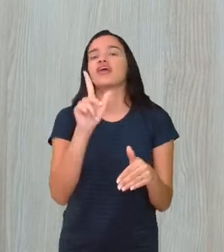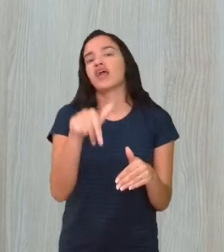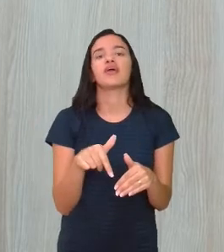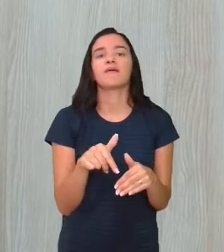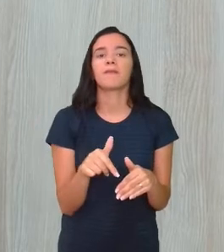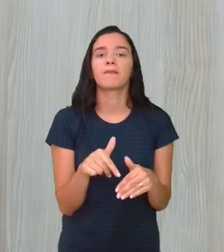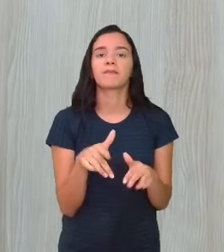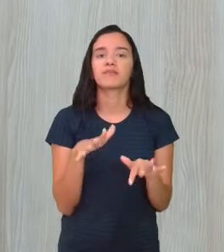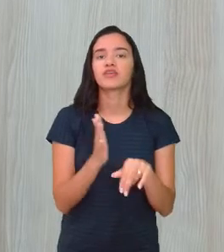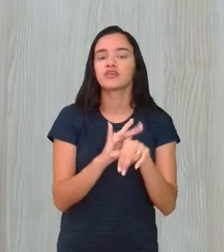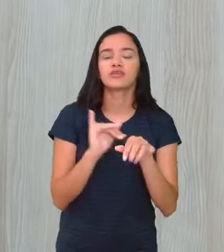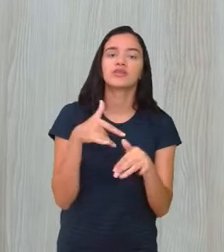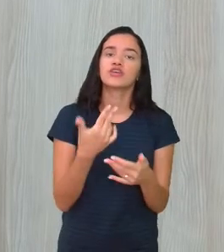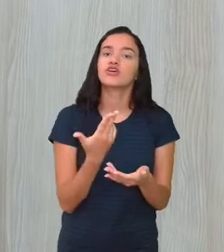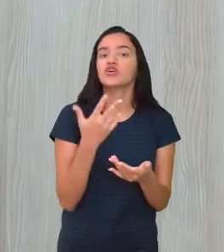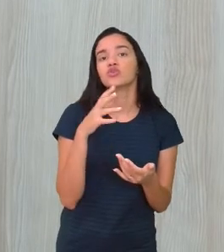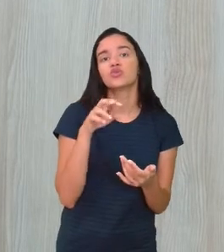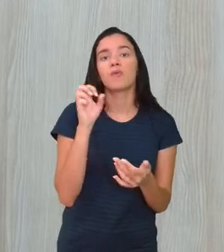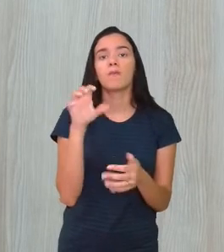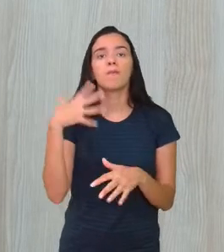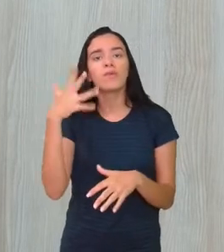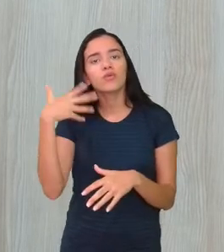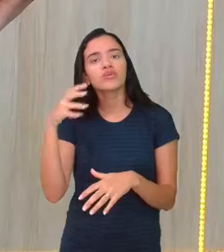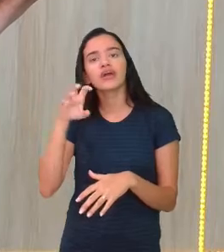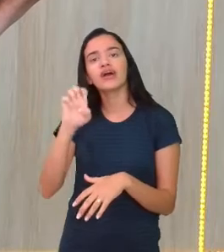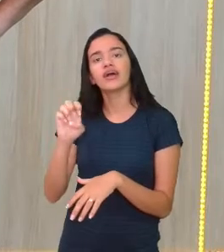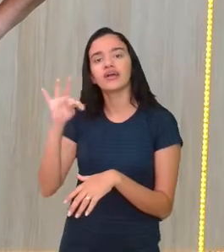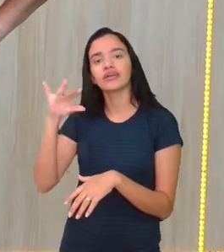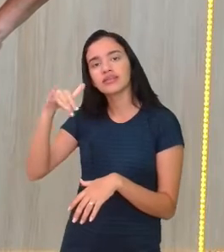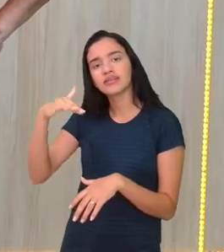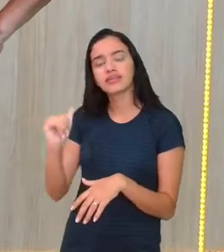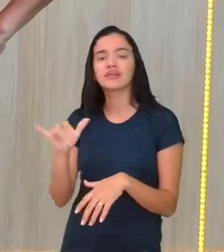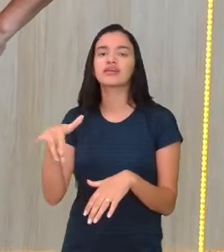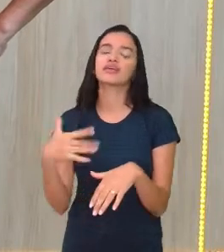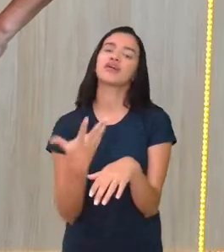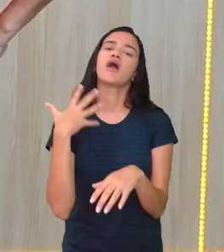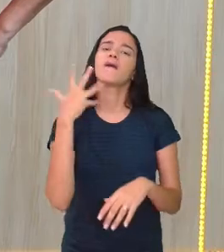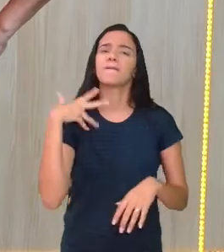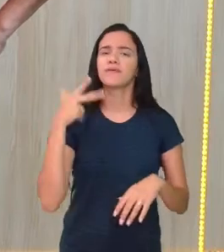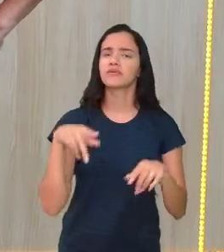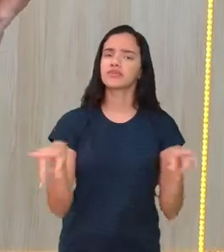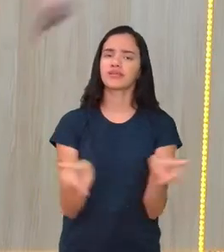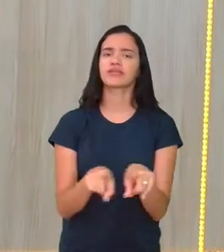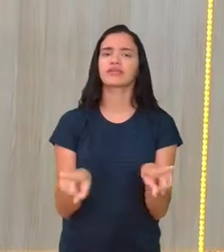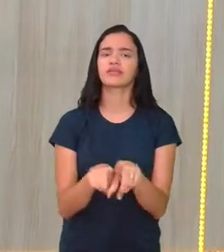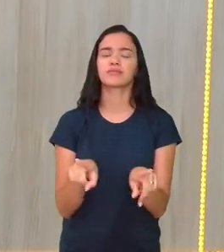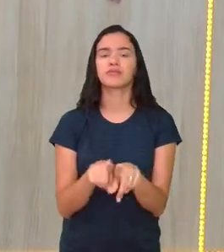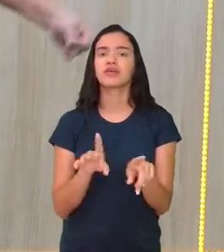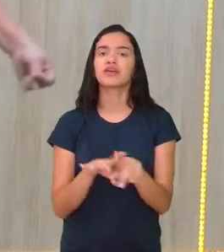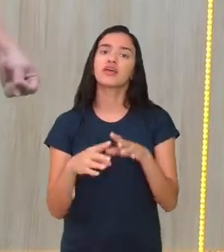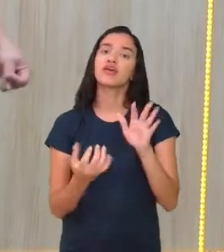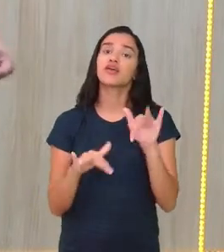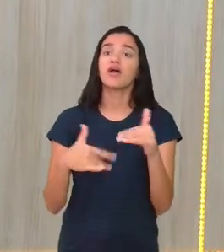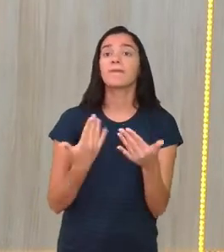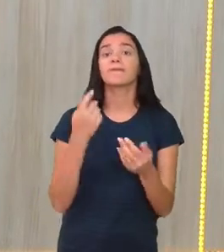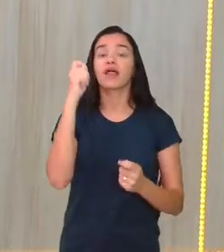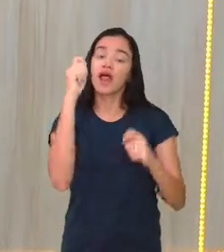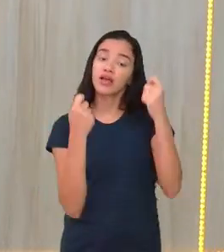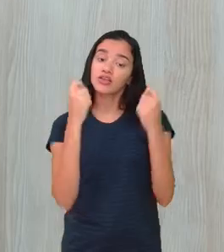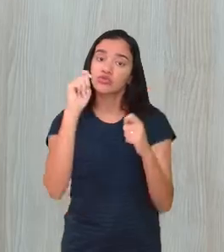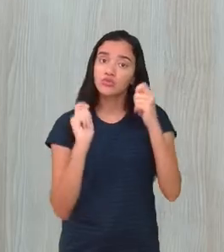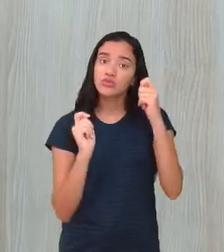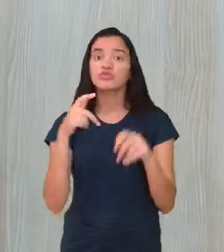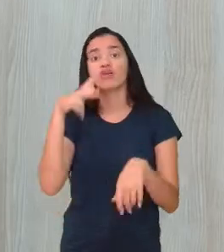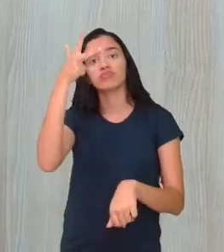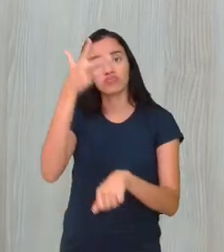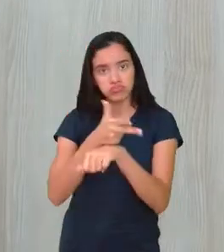é chamada de música étnica. E aí, cabe dizer também que essa música também foi cooptada pela indústria fonográfica. Exato. Né?